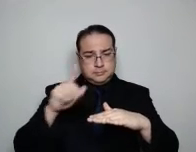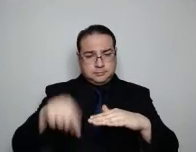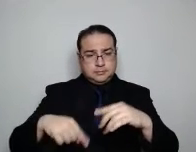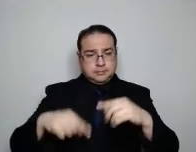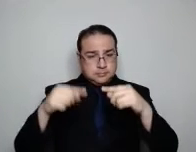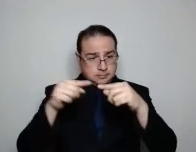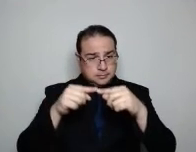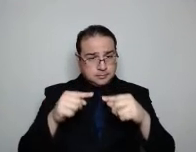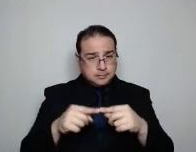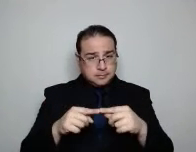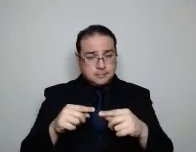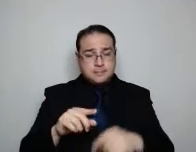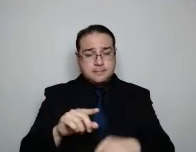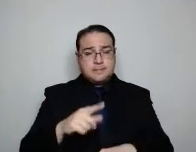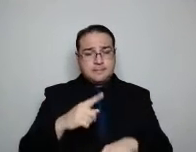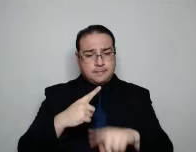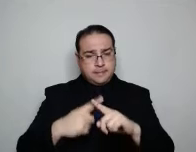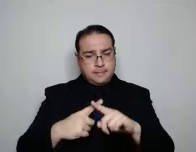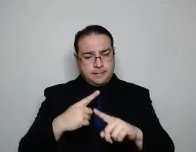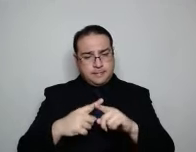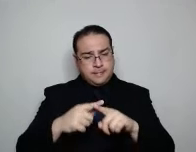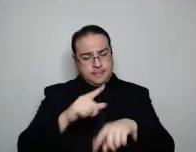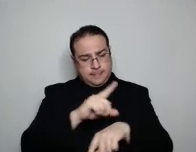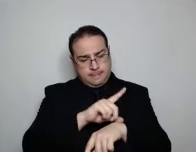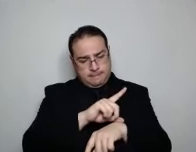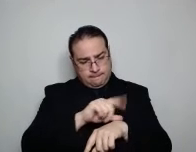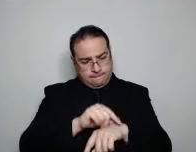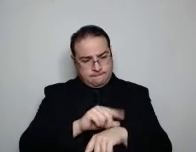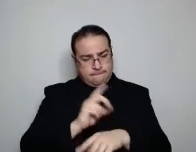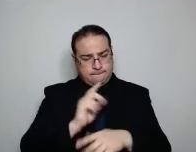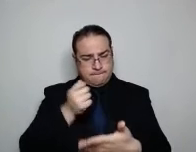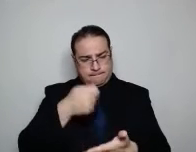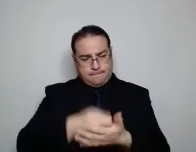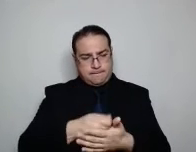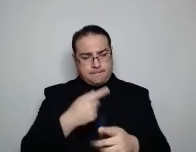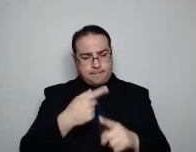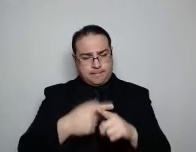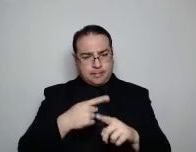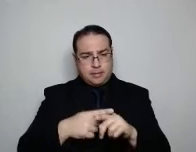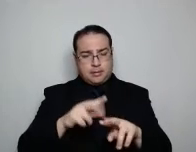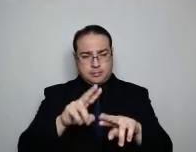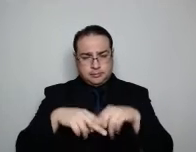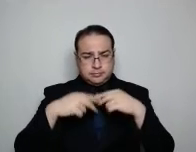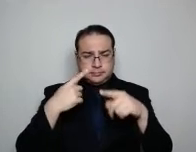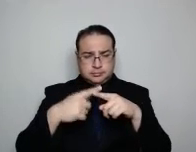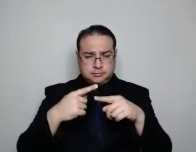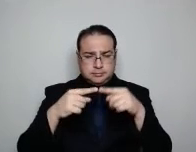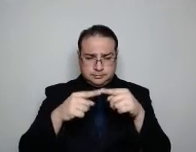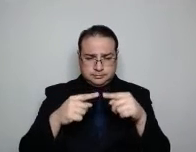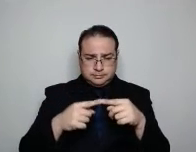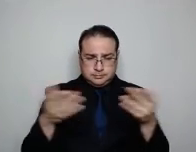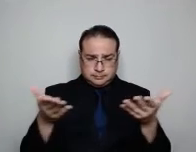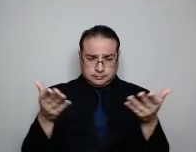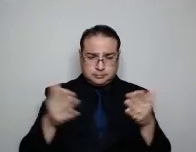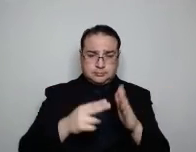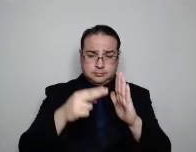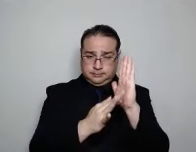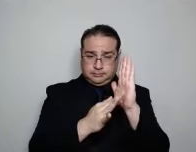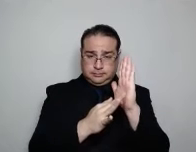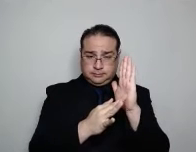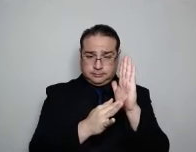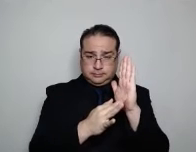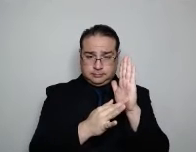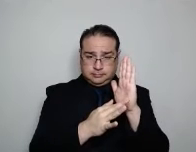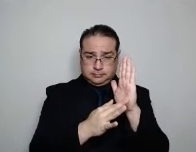algumas delas foram emitidas em período posterior, porque é diferentemente de uma relação